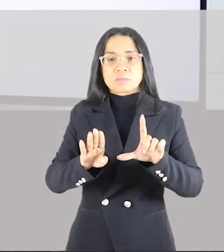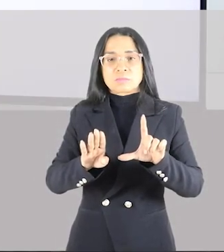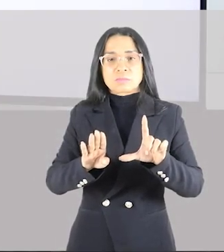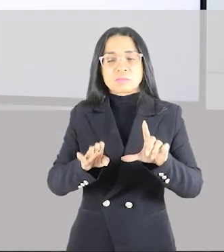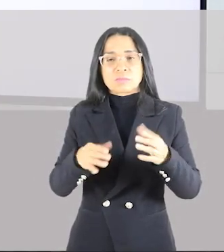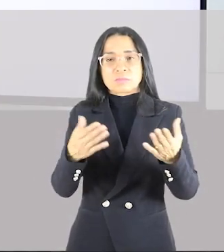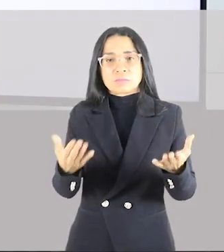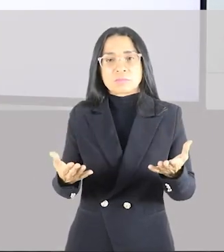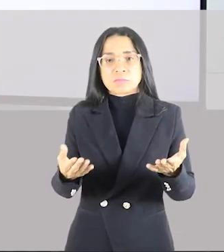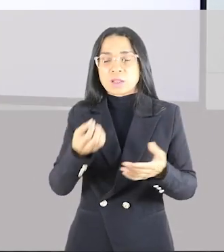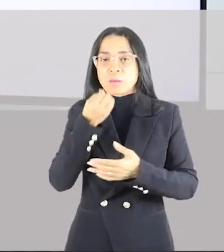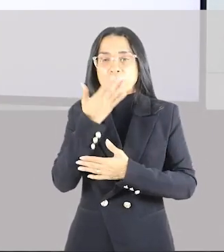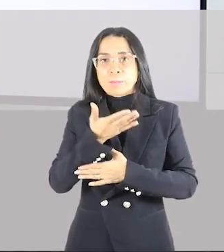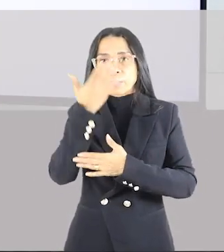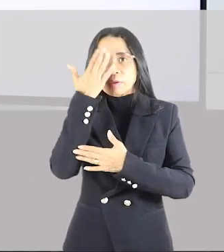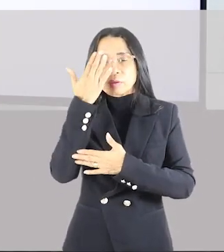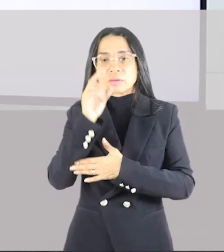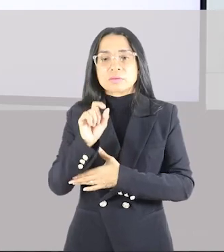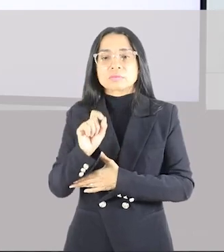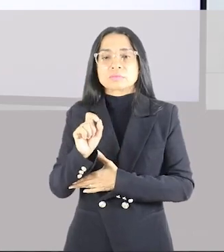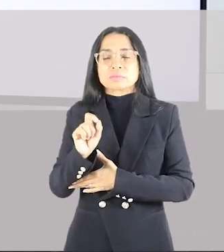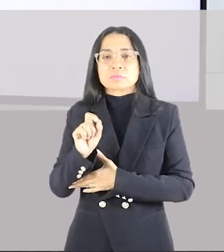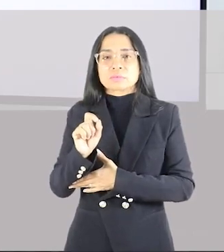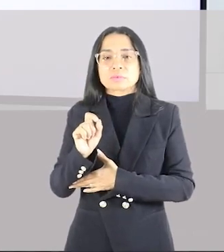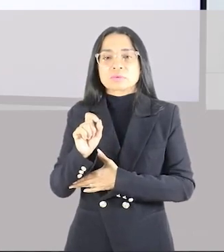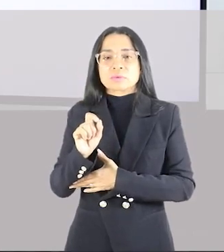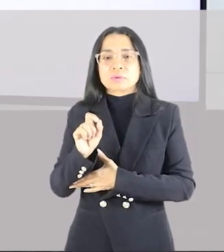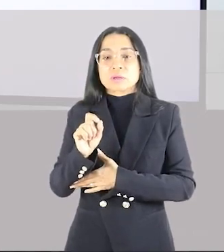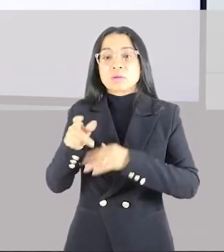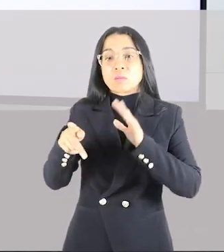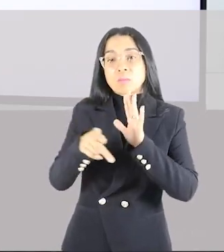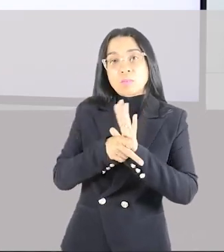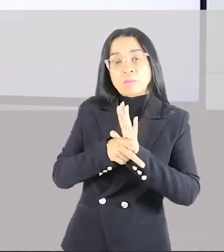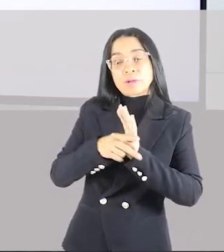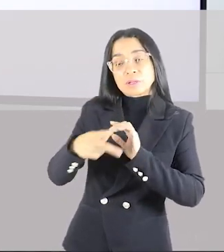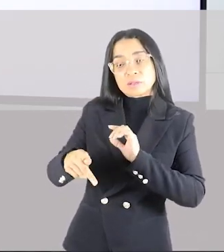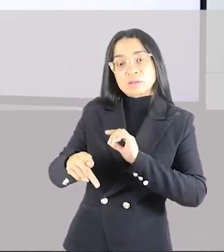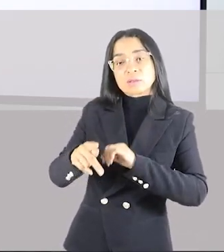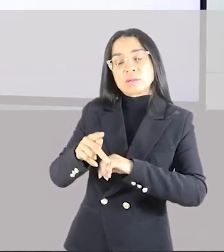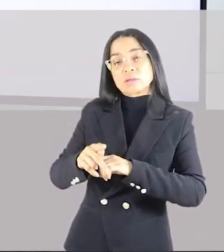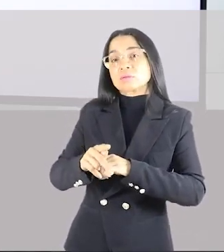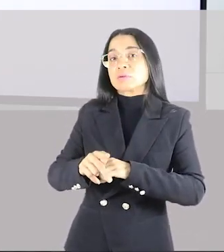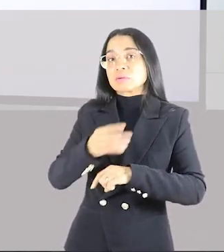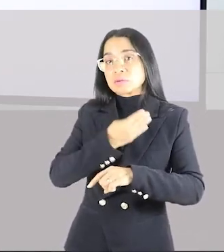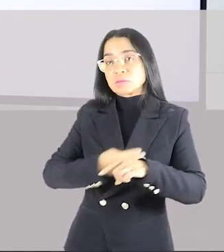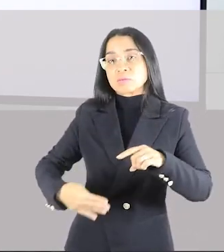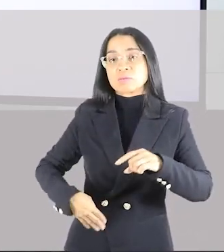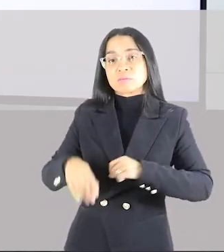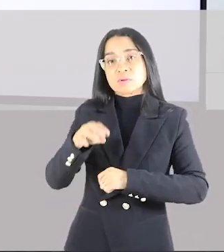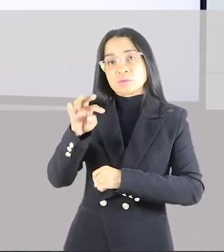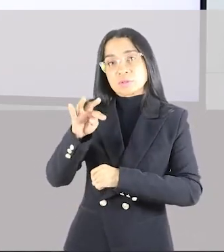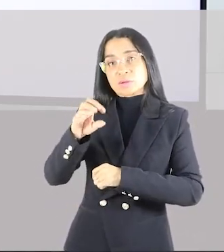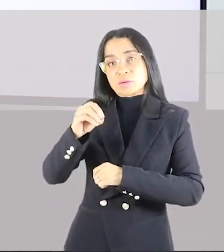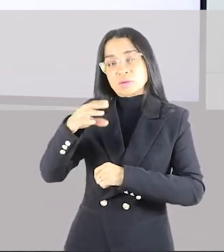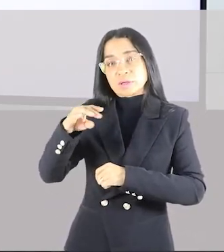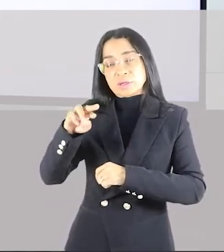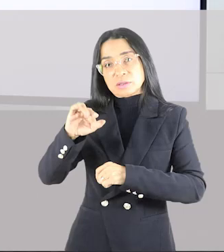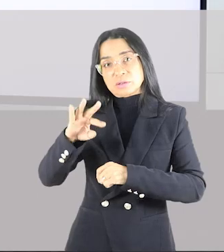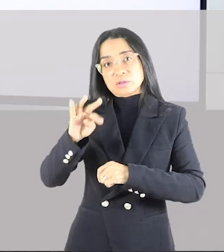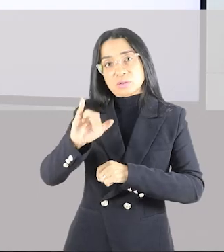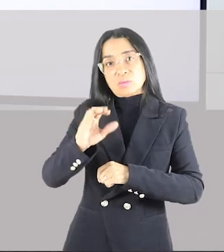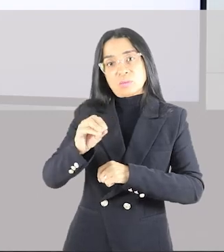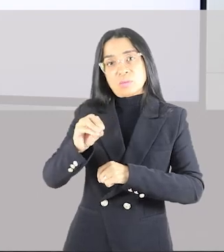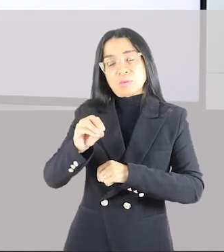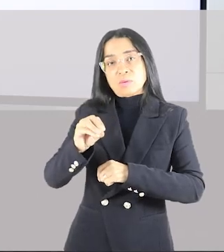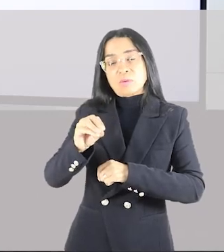dessa terra. Então, muito bom entender, gente, que quem era o dono da terra era o Estado teocrático. As pessoas estavam na terra,